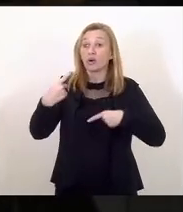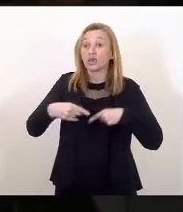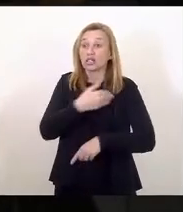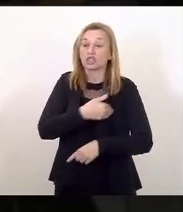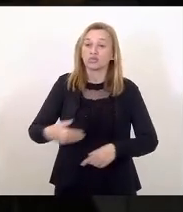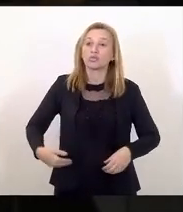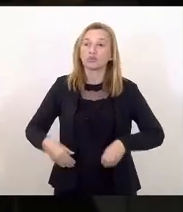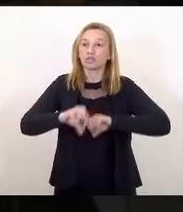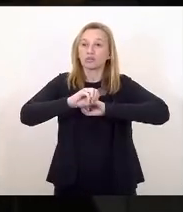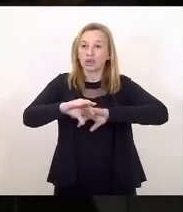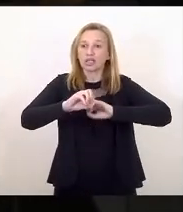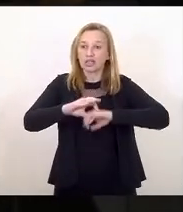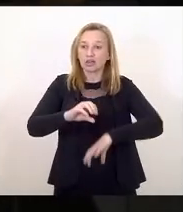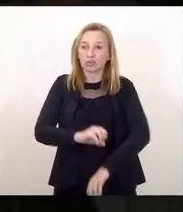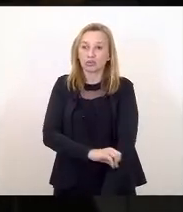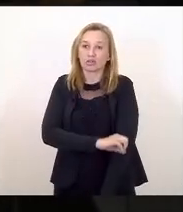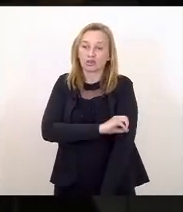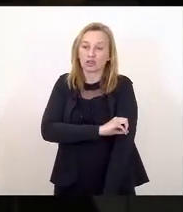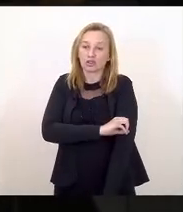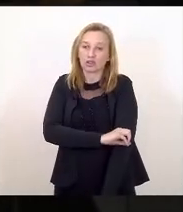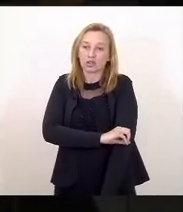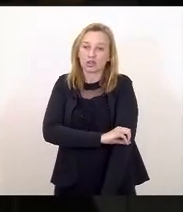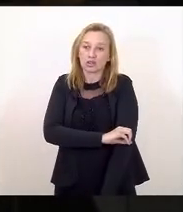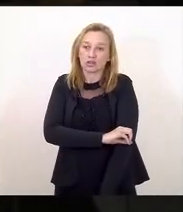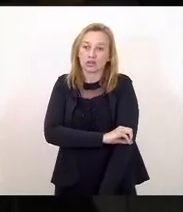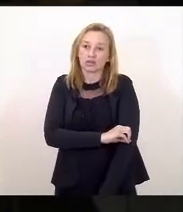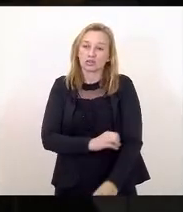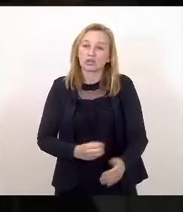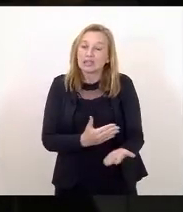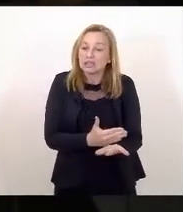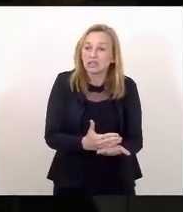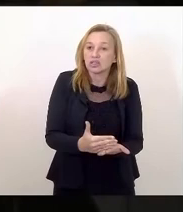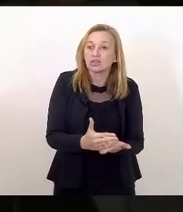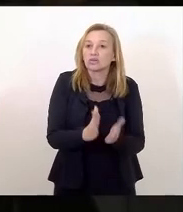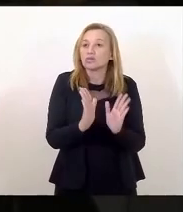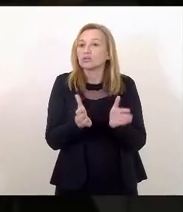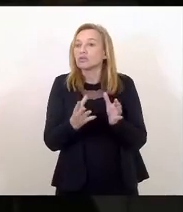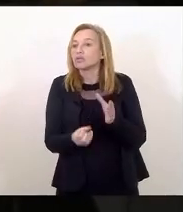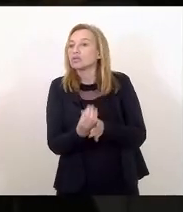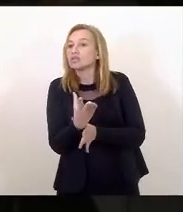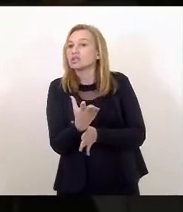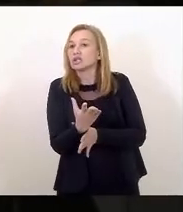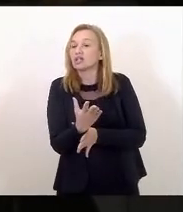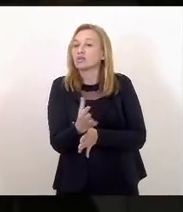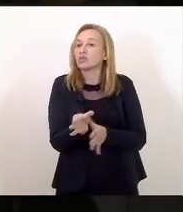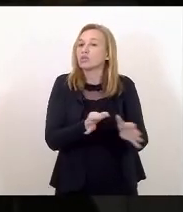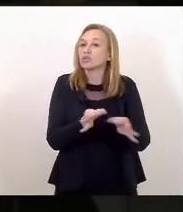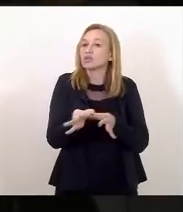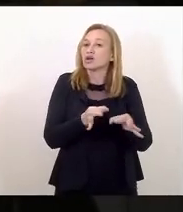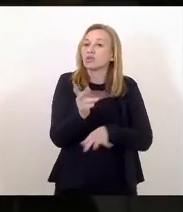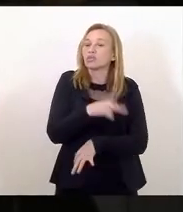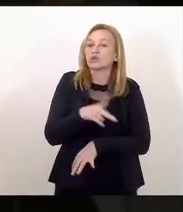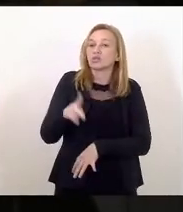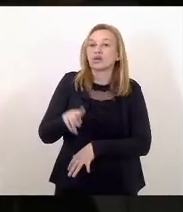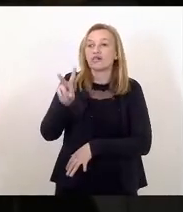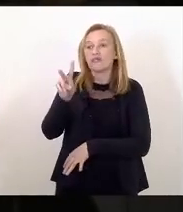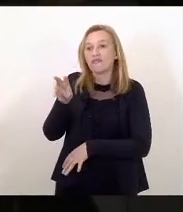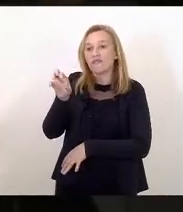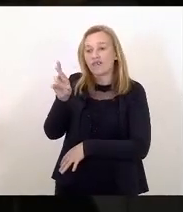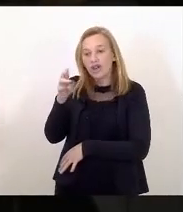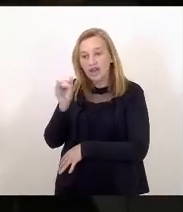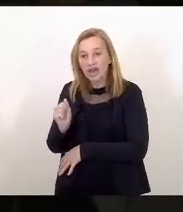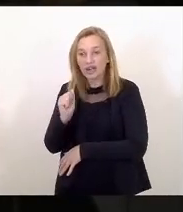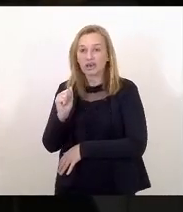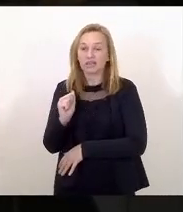Educação Infantil, que acabou de ser lançado, organizado pela professora Vera Vasconcelos,